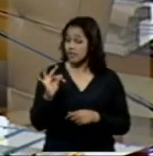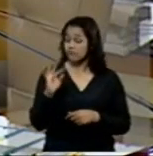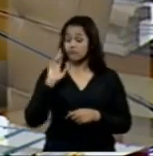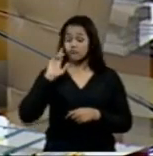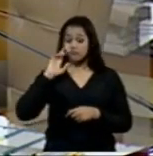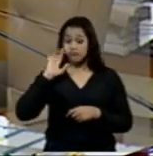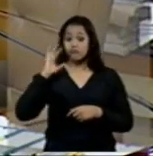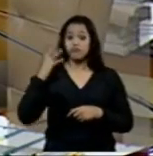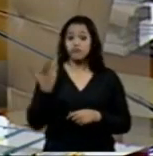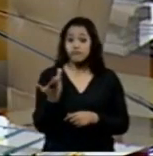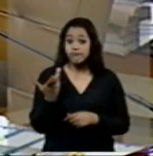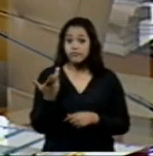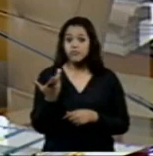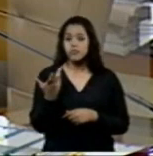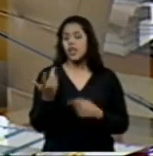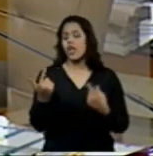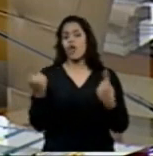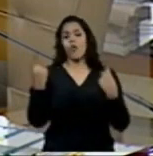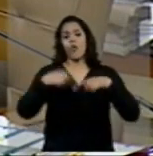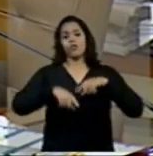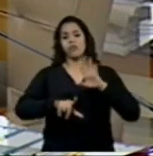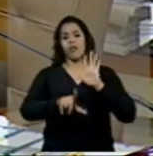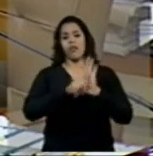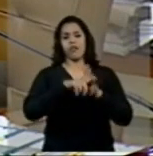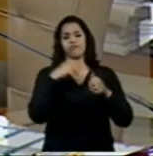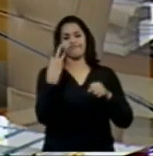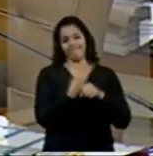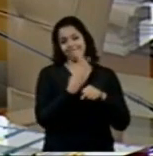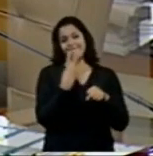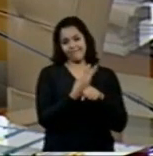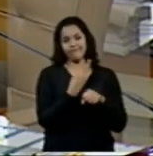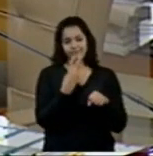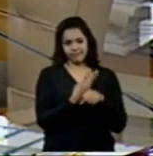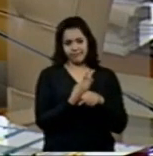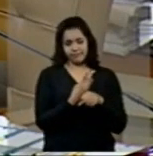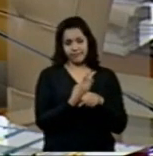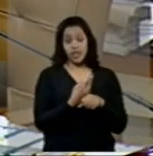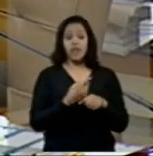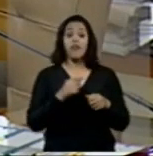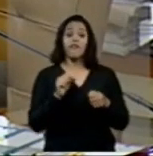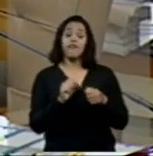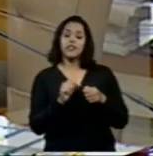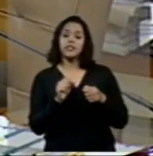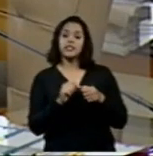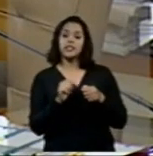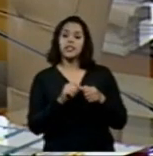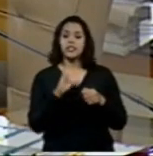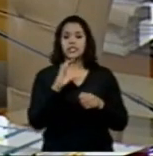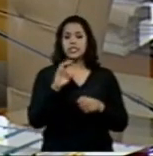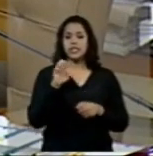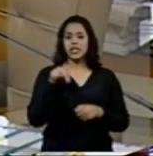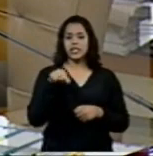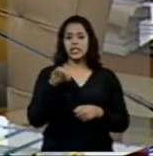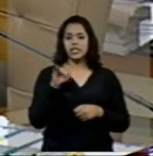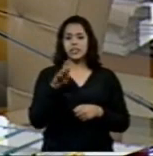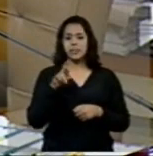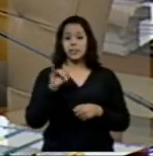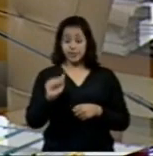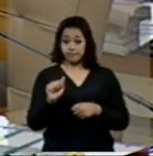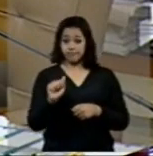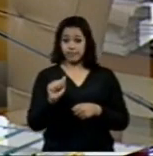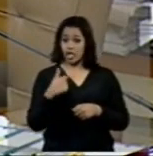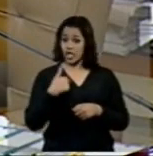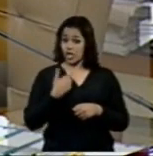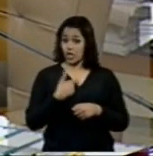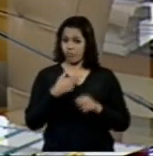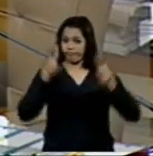conclusão de ilicitude da terceirização efetivada pela reclamada, que é a Cenibra, e aí eu